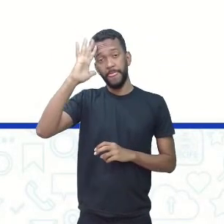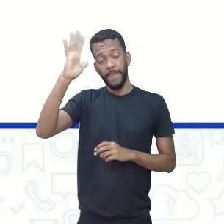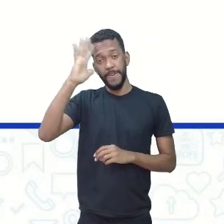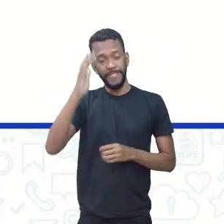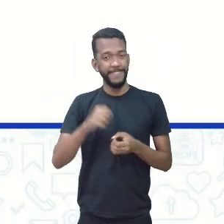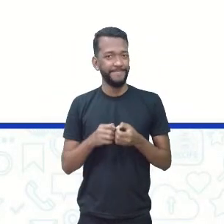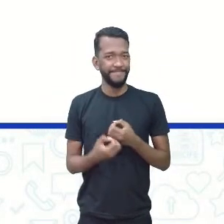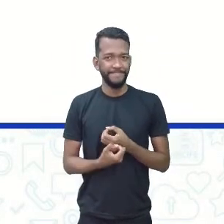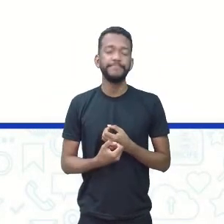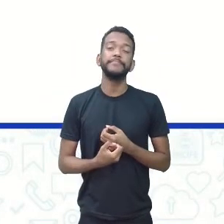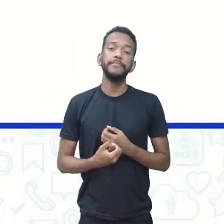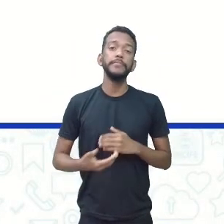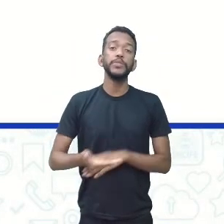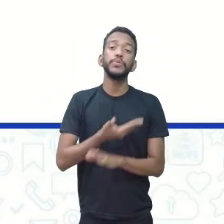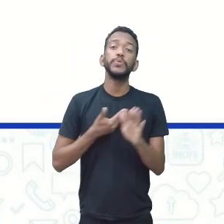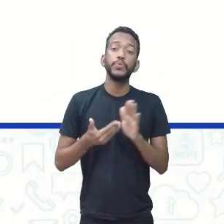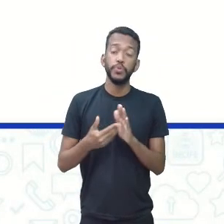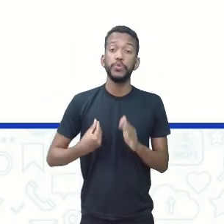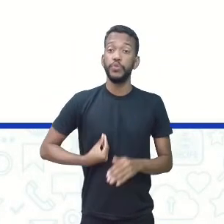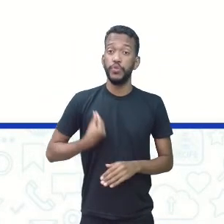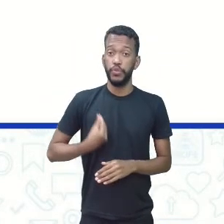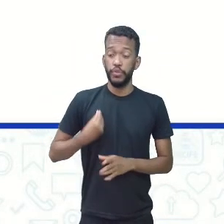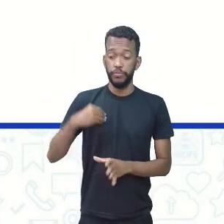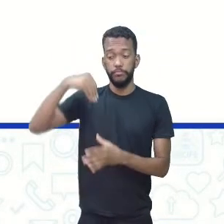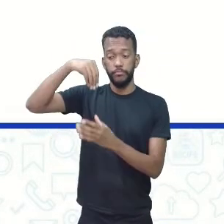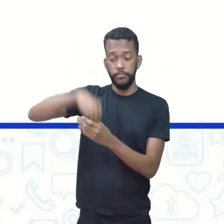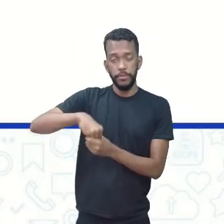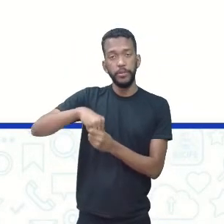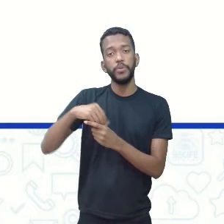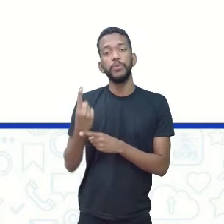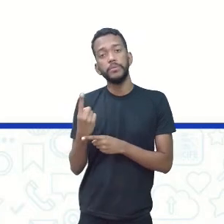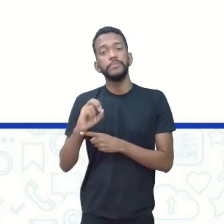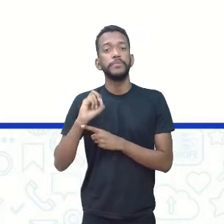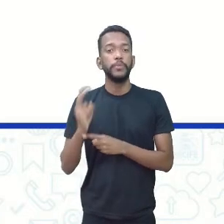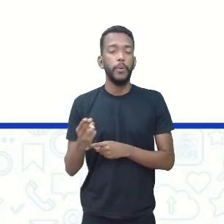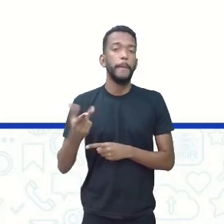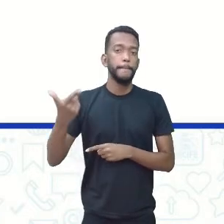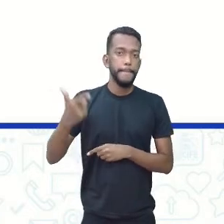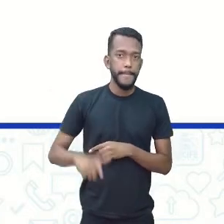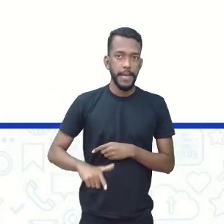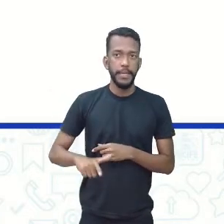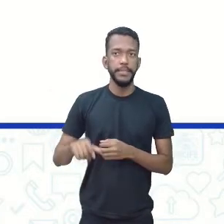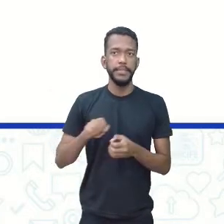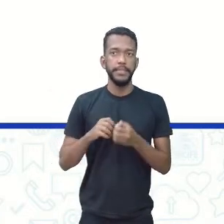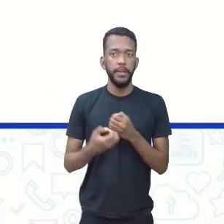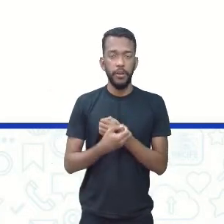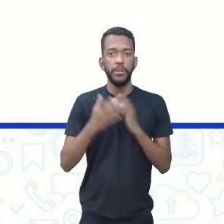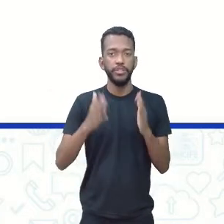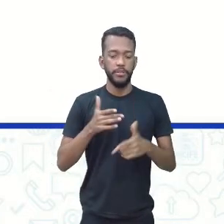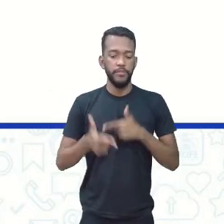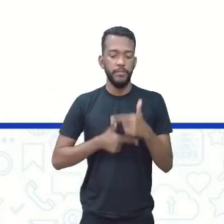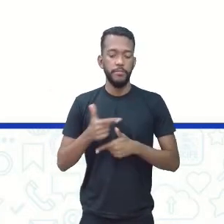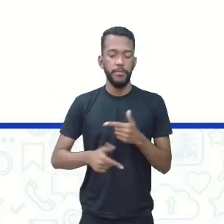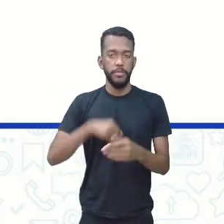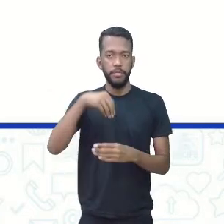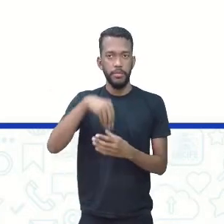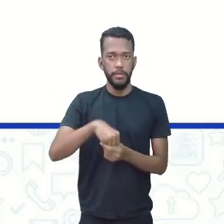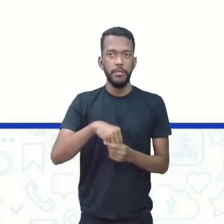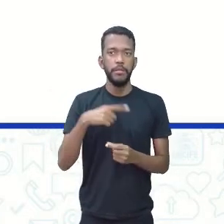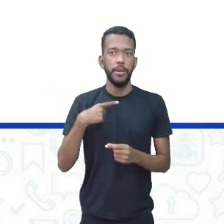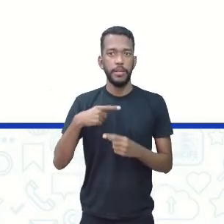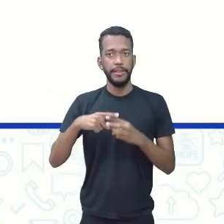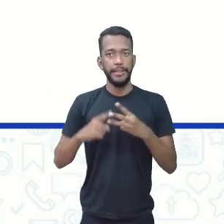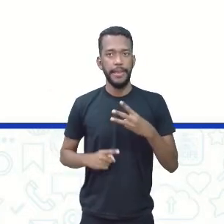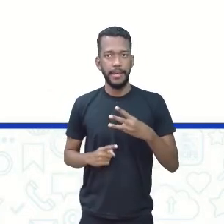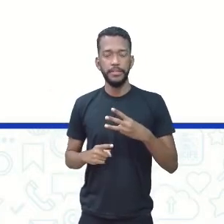afirma que todos os organismos são constituídos por uma ou mais células, foi formulada a partir das ideias de 3 autores. Quem